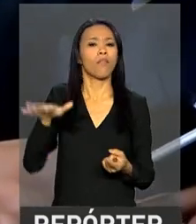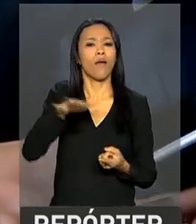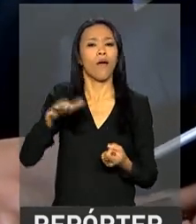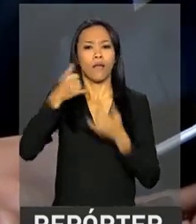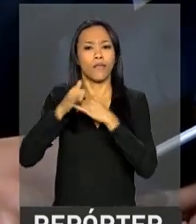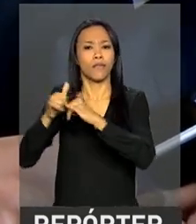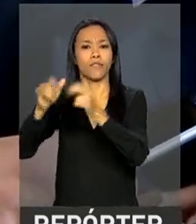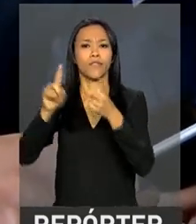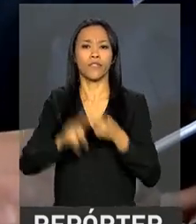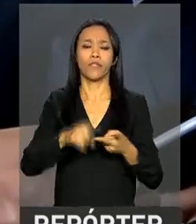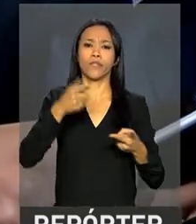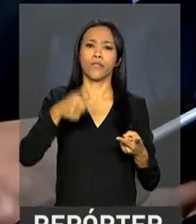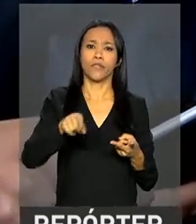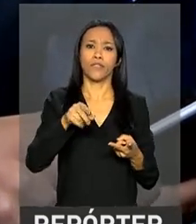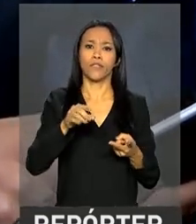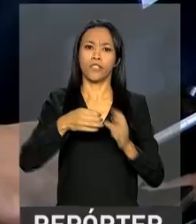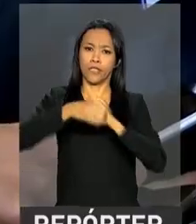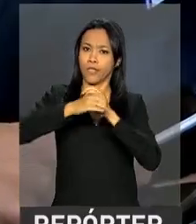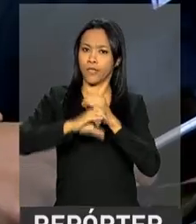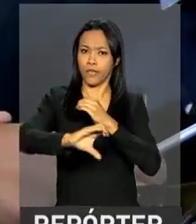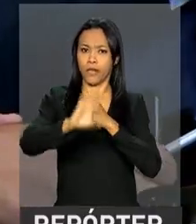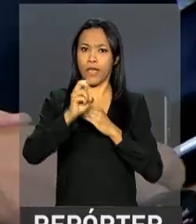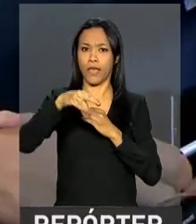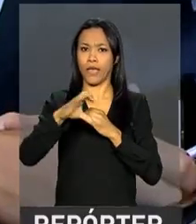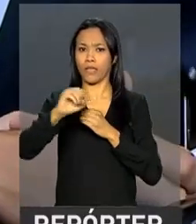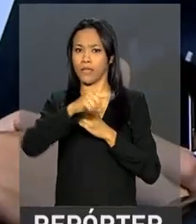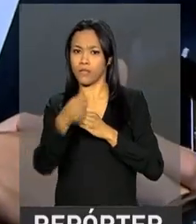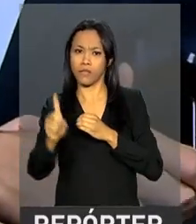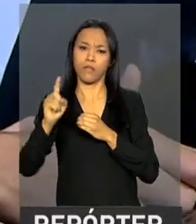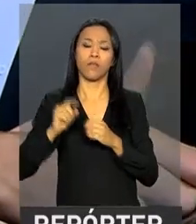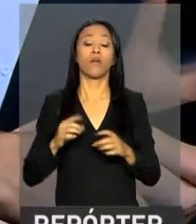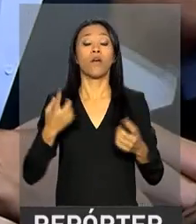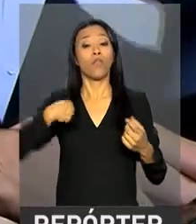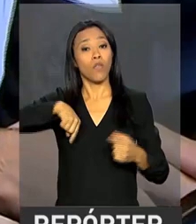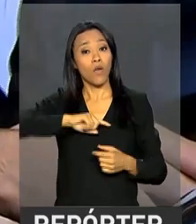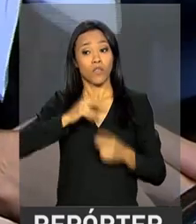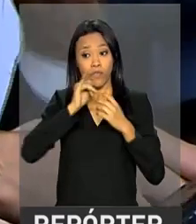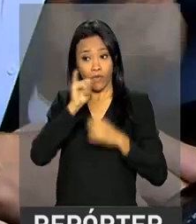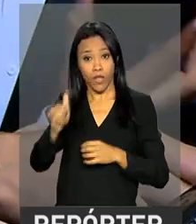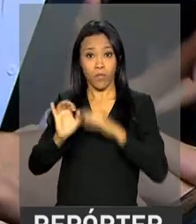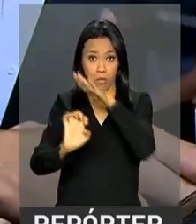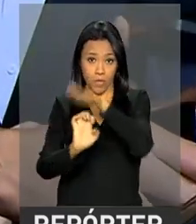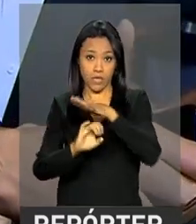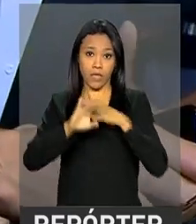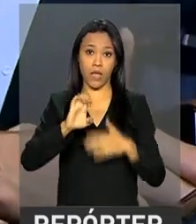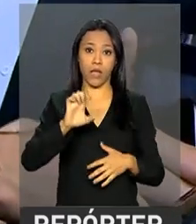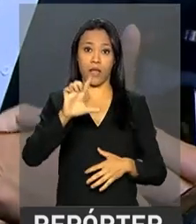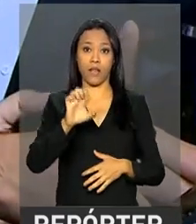no setor de elétrico, no setor de mineração. Nós salientamos a questão da Eletrobras e das